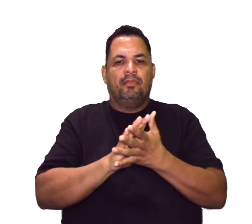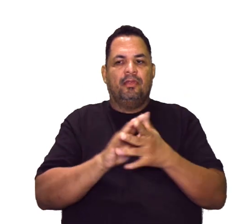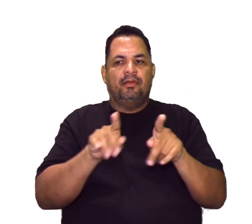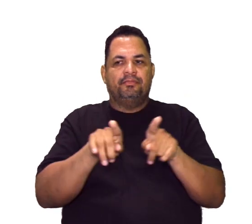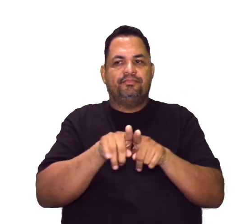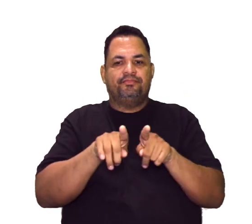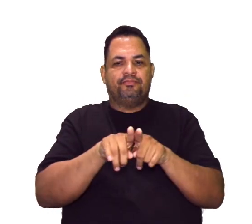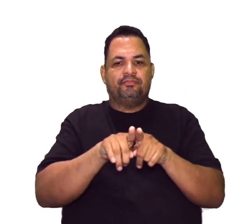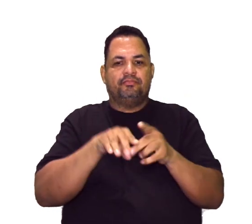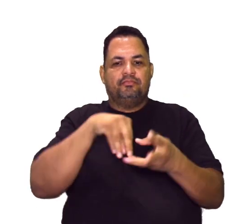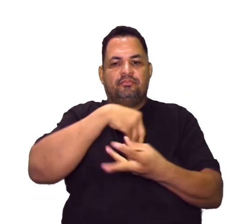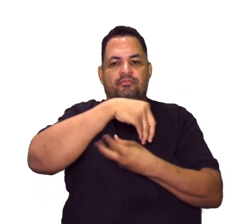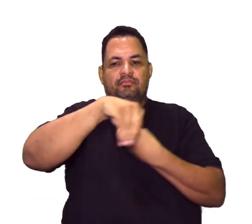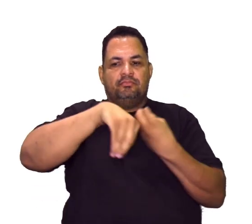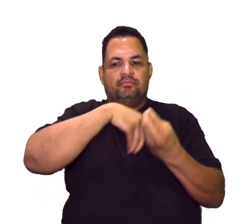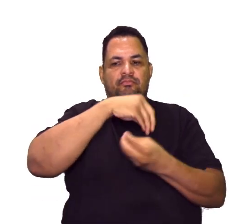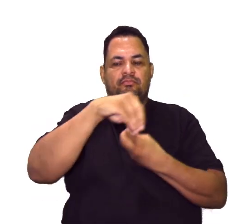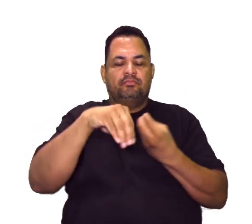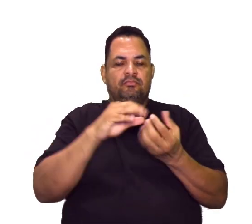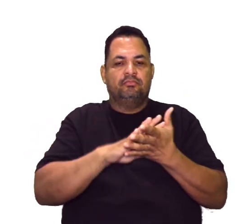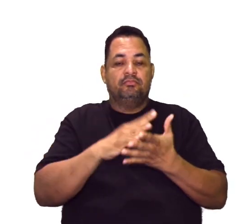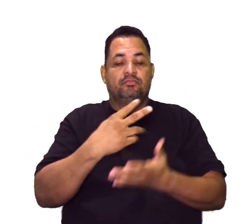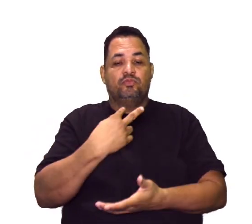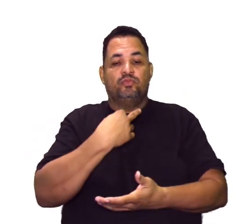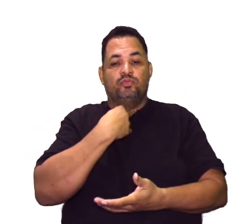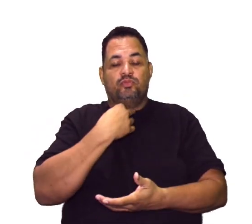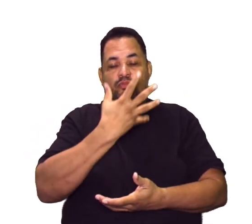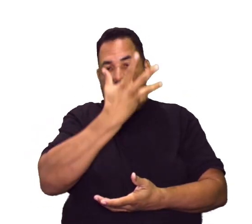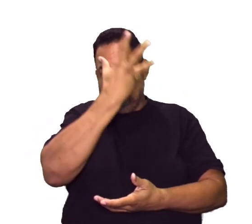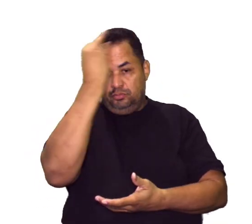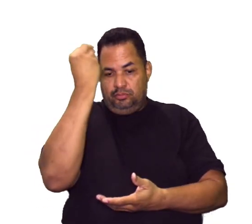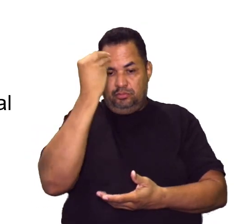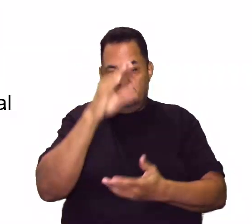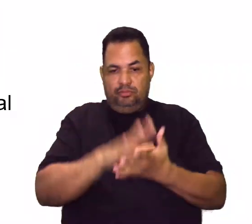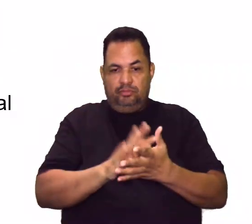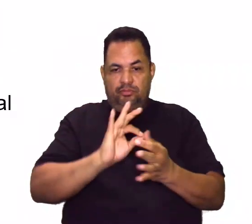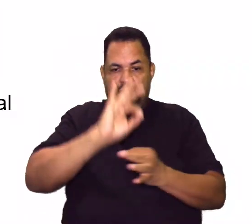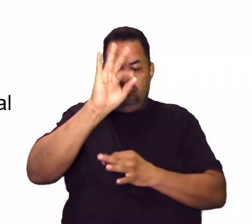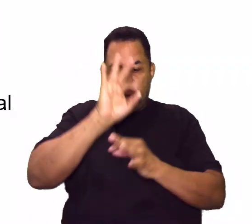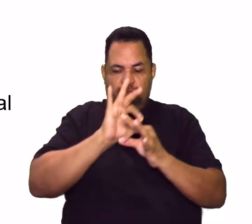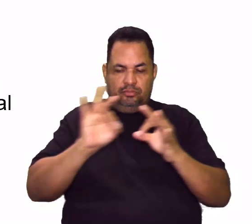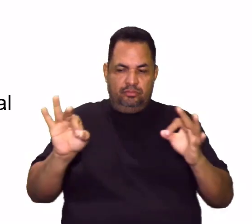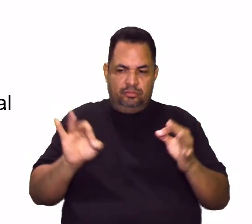até mesmo a solubilidade, não esquecendo da geometria.